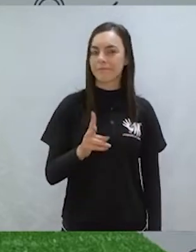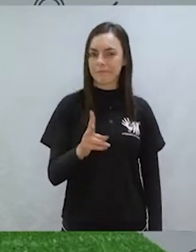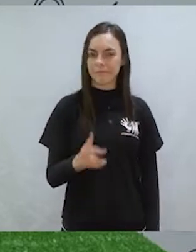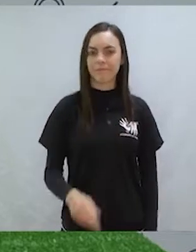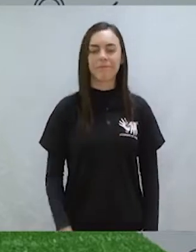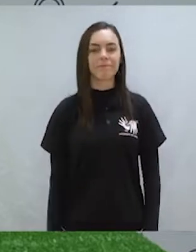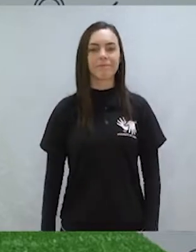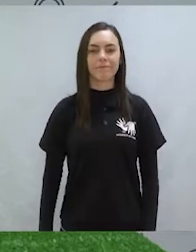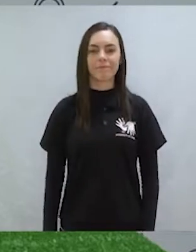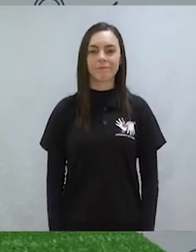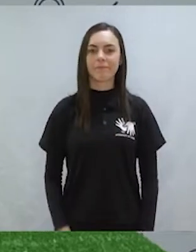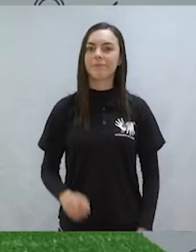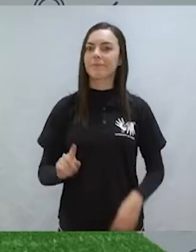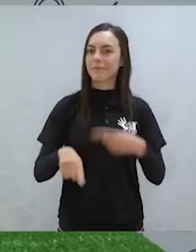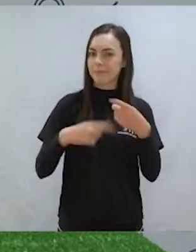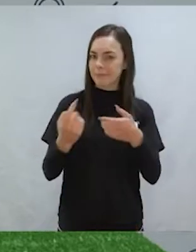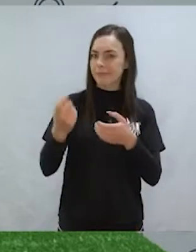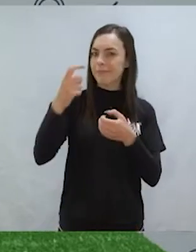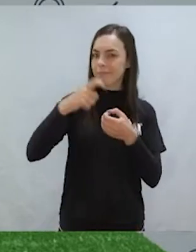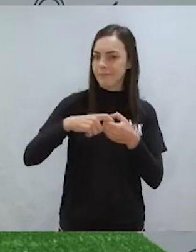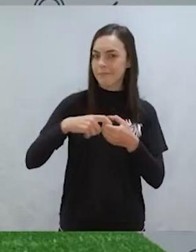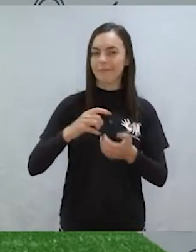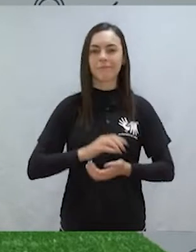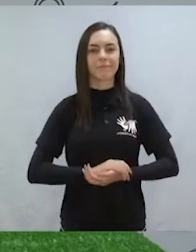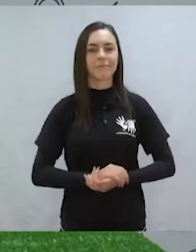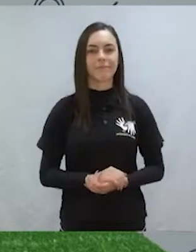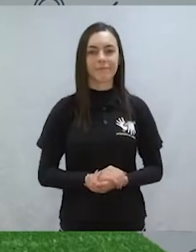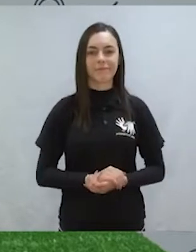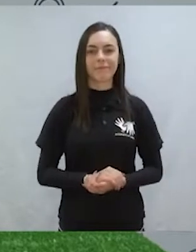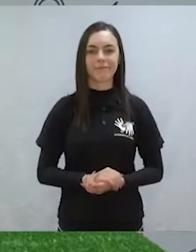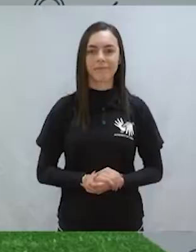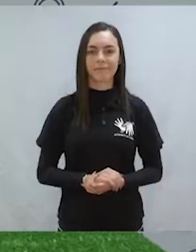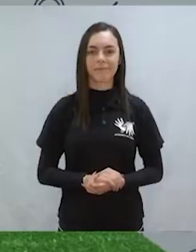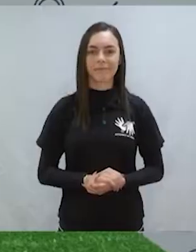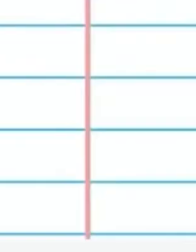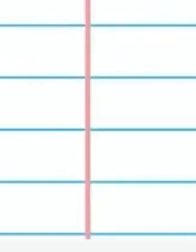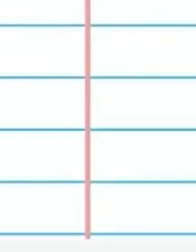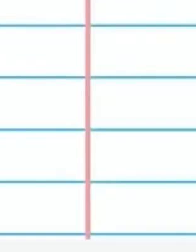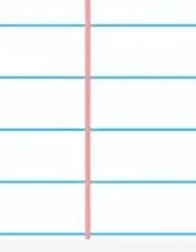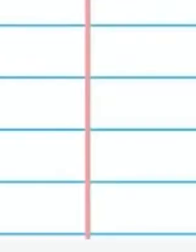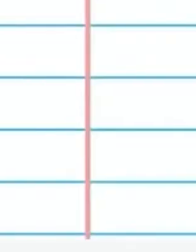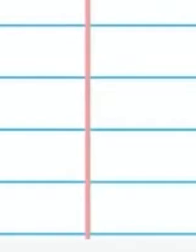dar continuidade na nossa aula. E eu já volto.